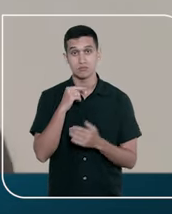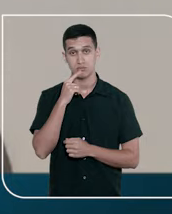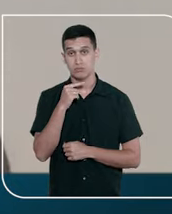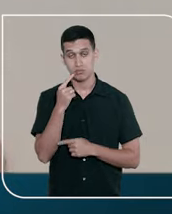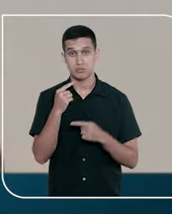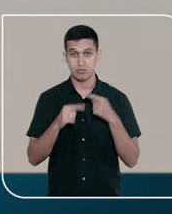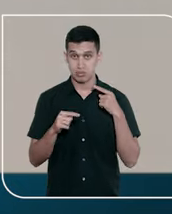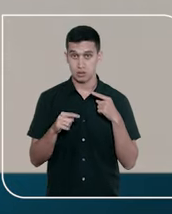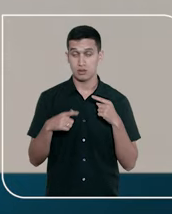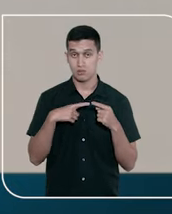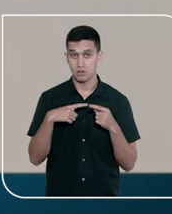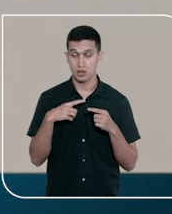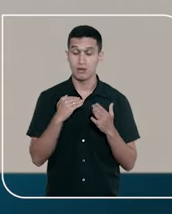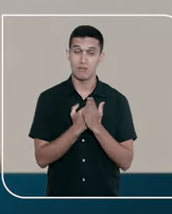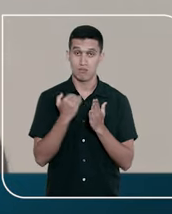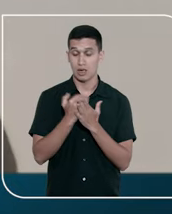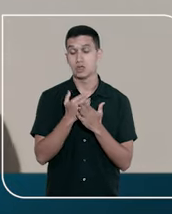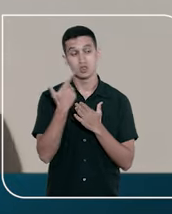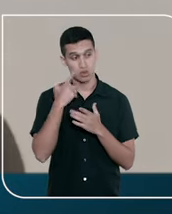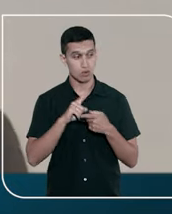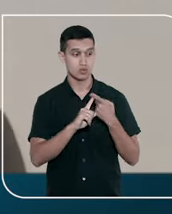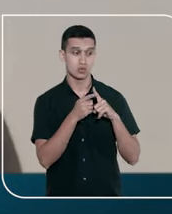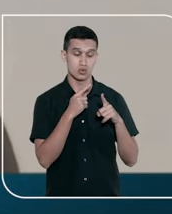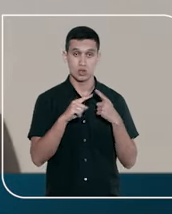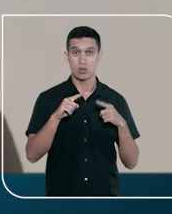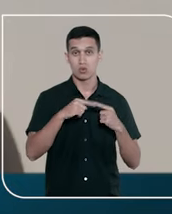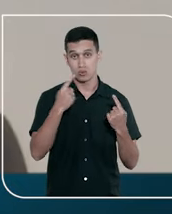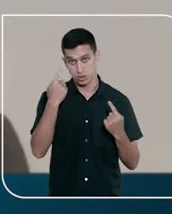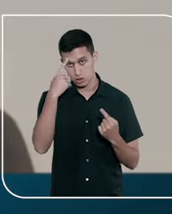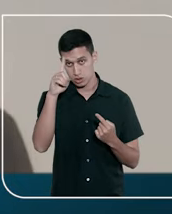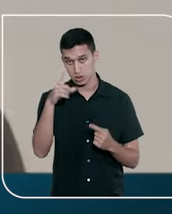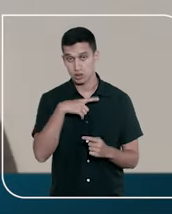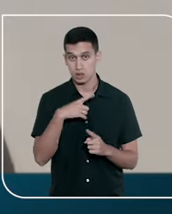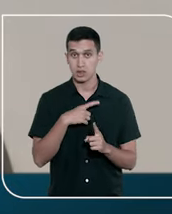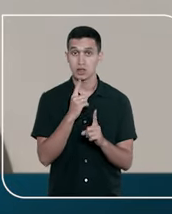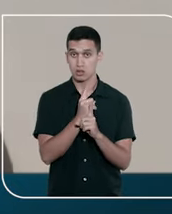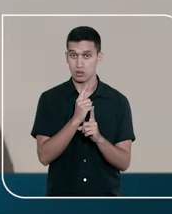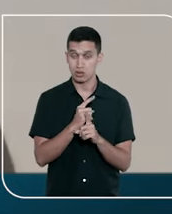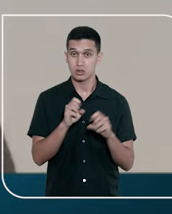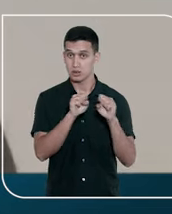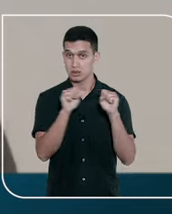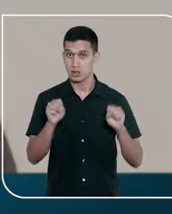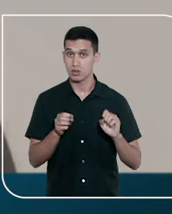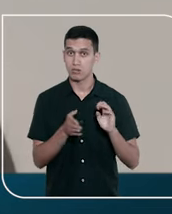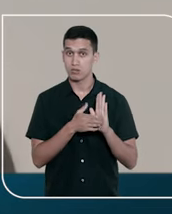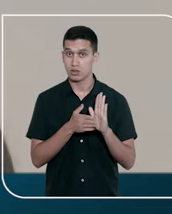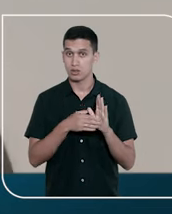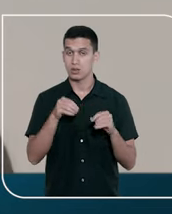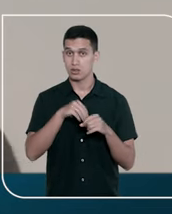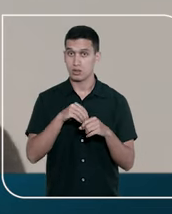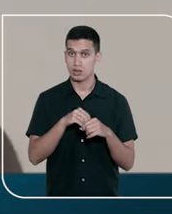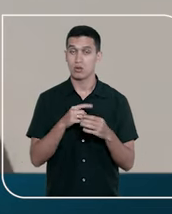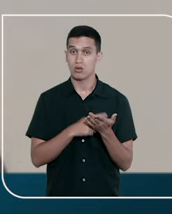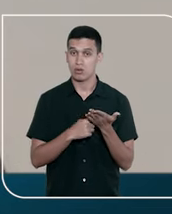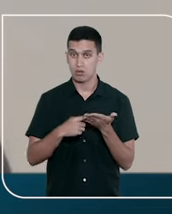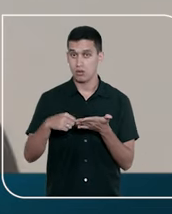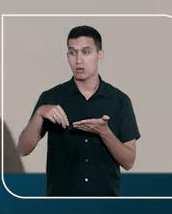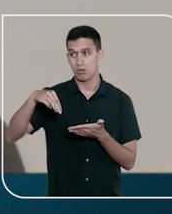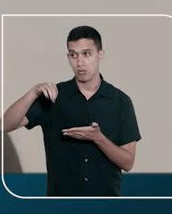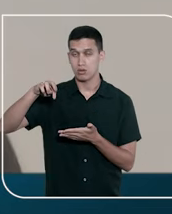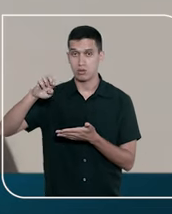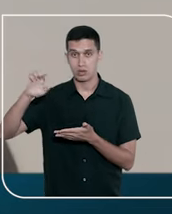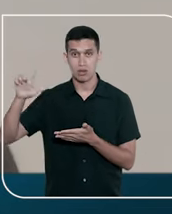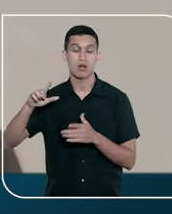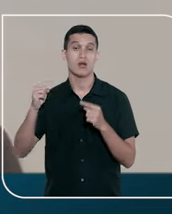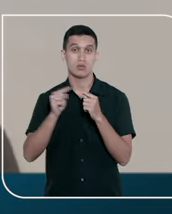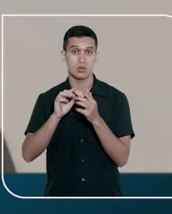talvez mereça alguma rediscussão algum dia com o que dispõe com o sistema previsto no tratado na Convenção de Montreal, aplicado no mundo inteiro.